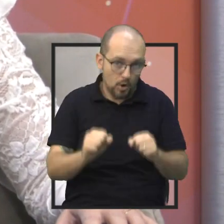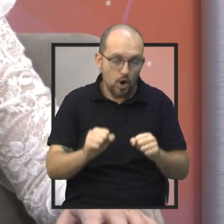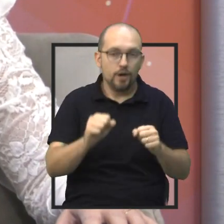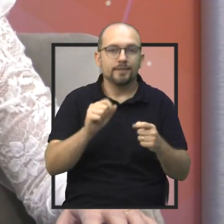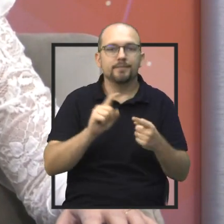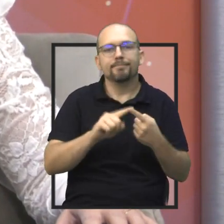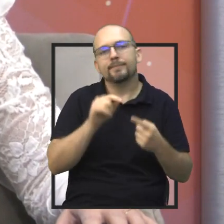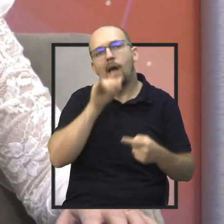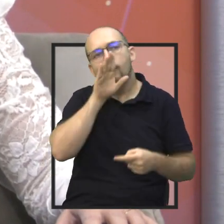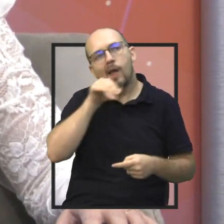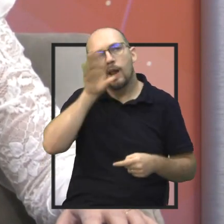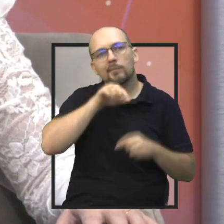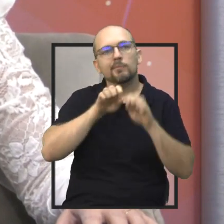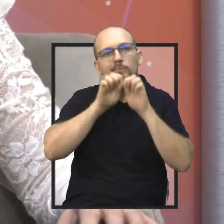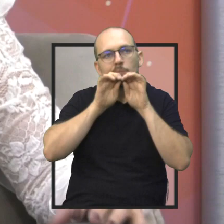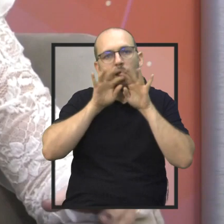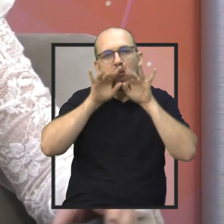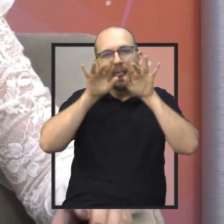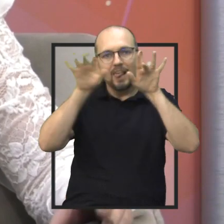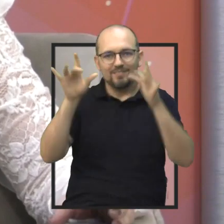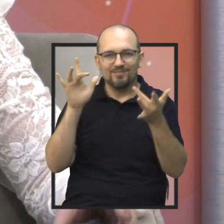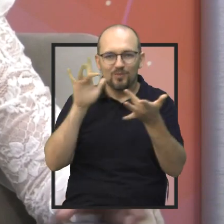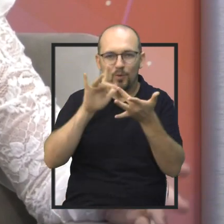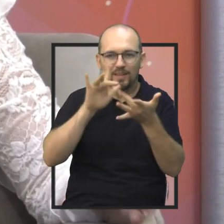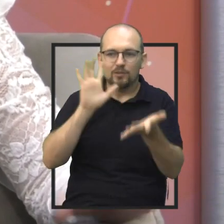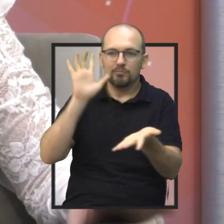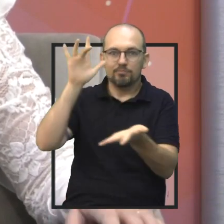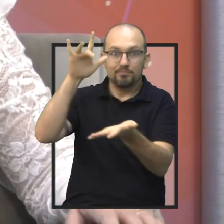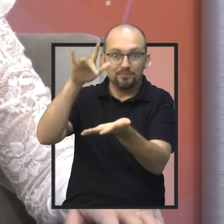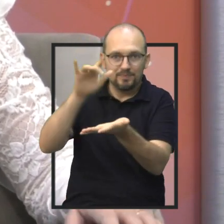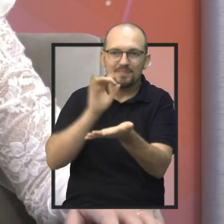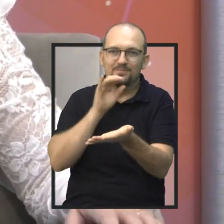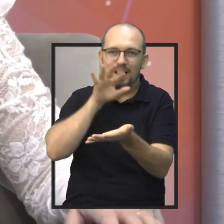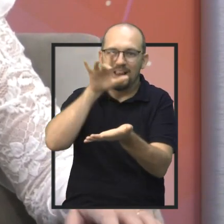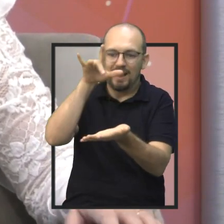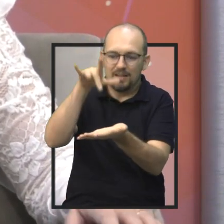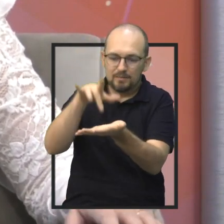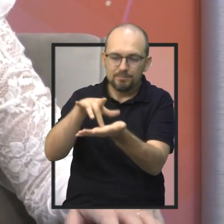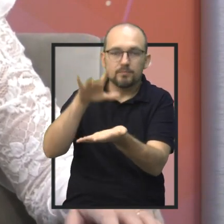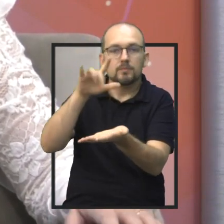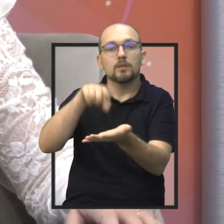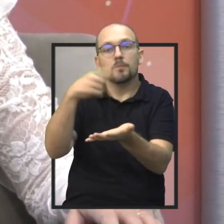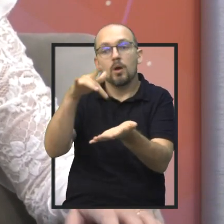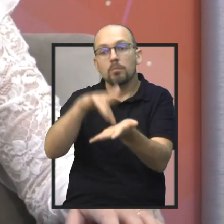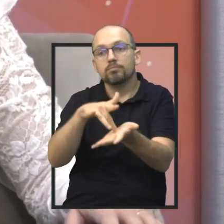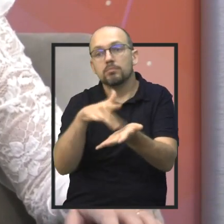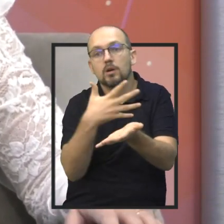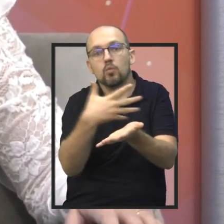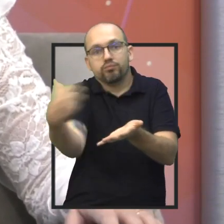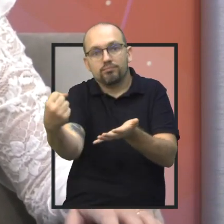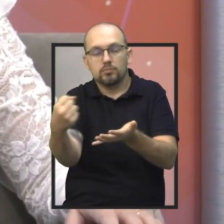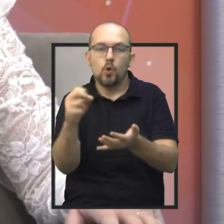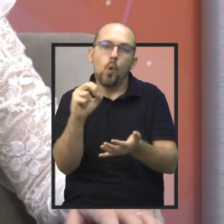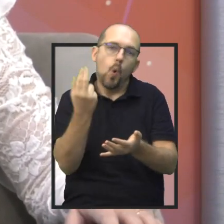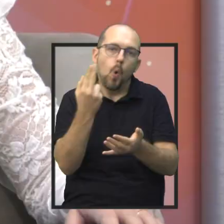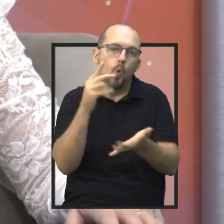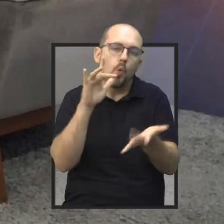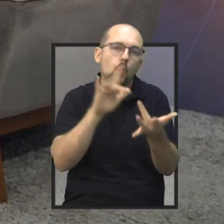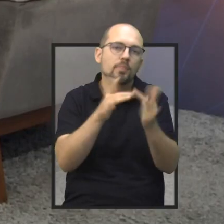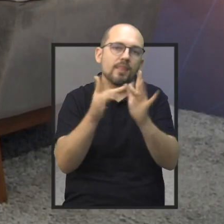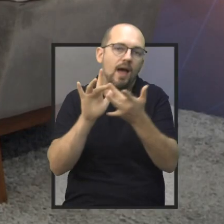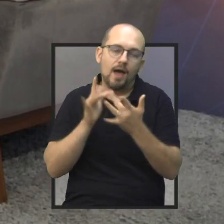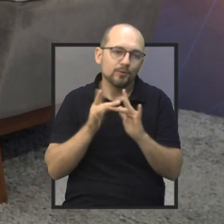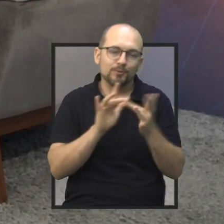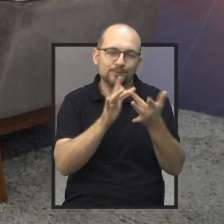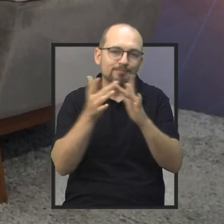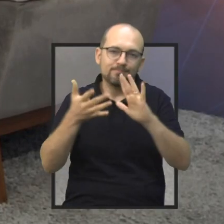tanto por gotículas, mas também por contato com esse vírus em algum veículo, né.